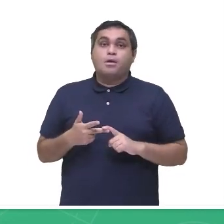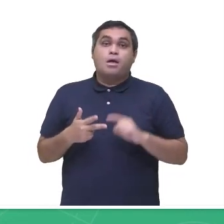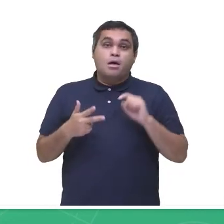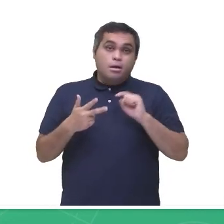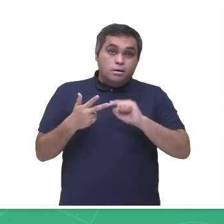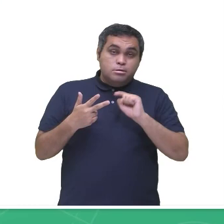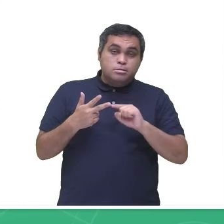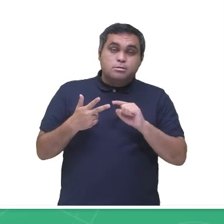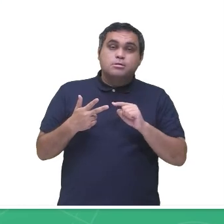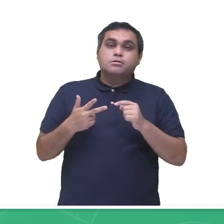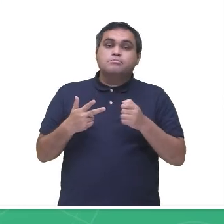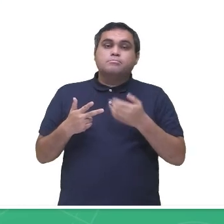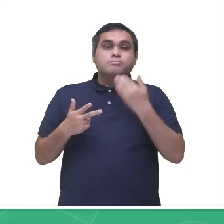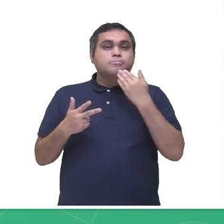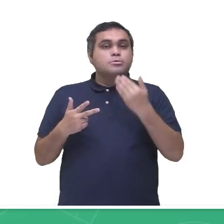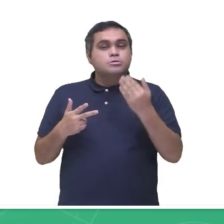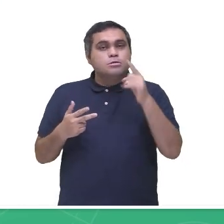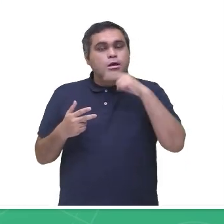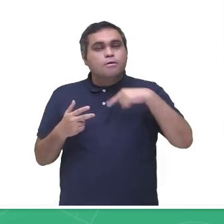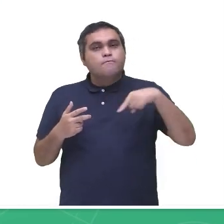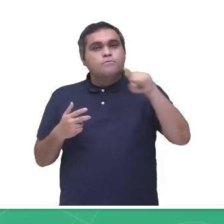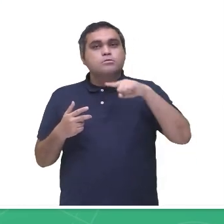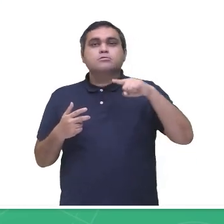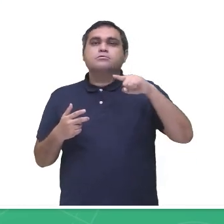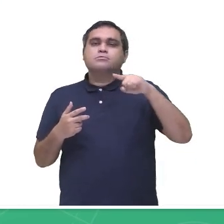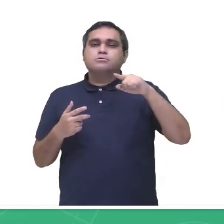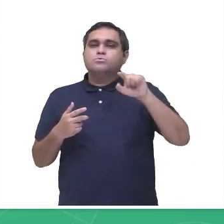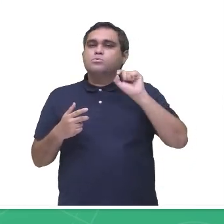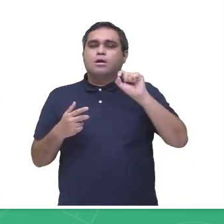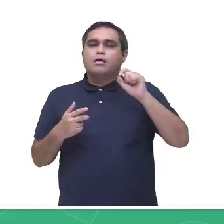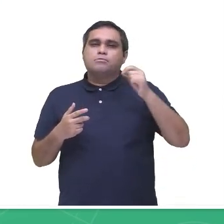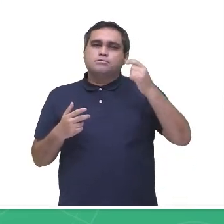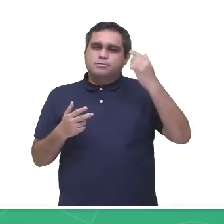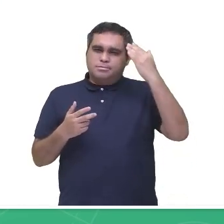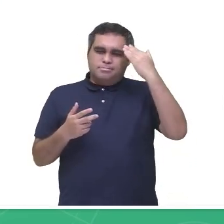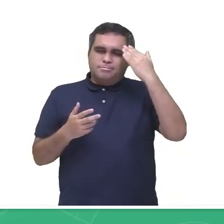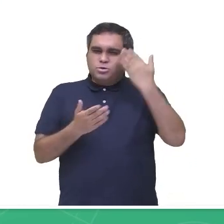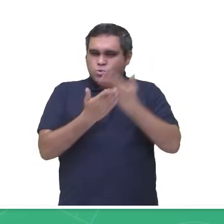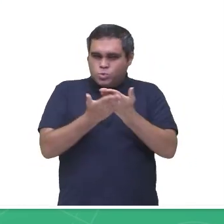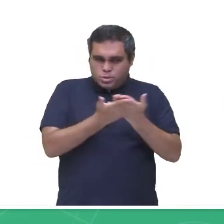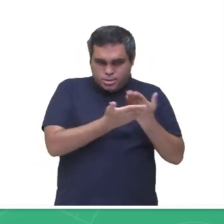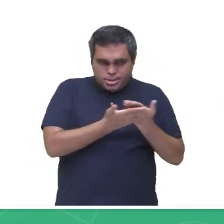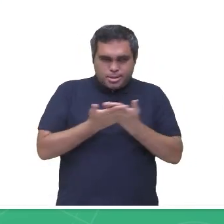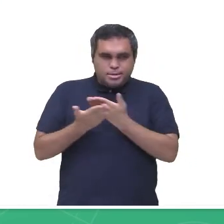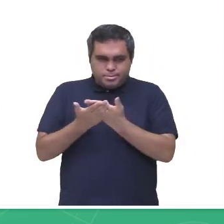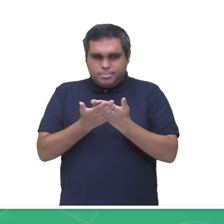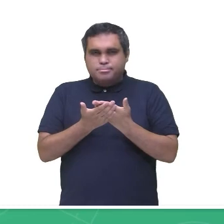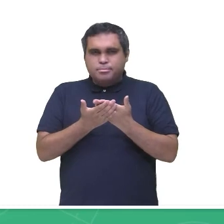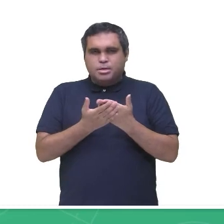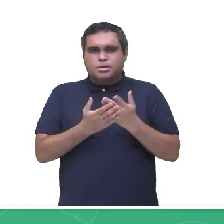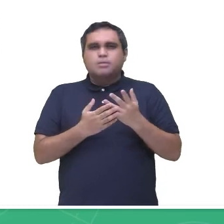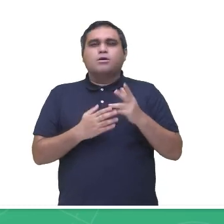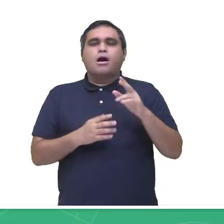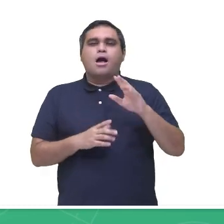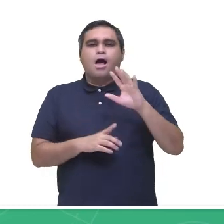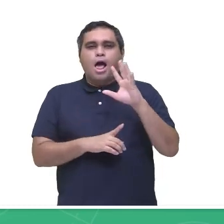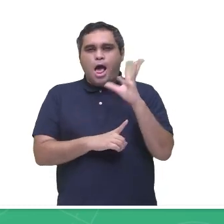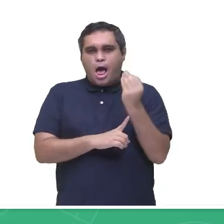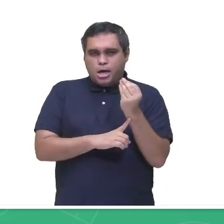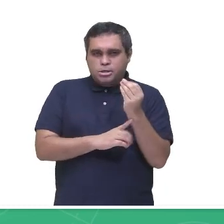o seguinte: com base na sua compreensão em relação à diversidade artística do período que envolve o